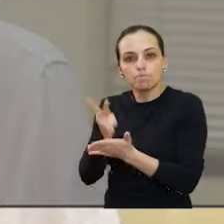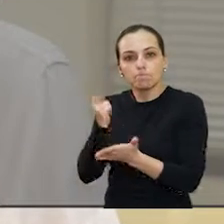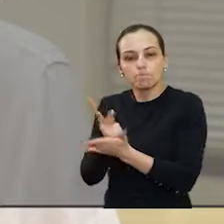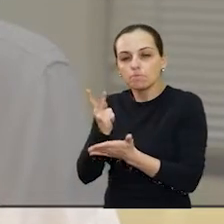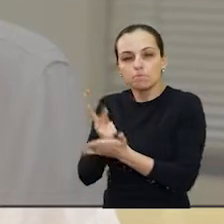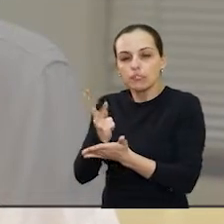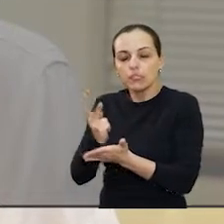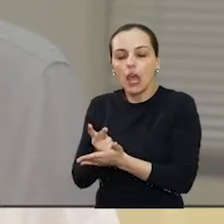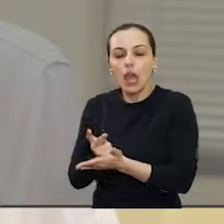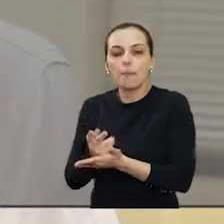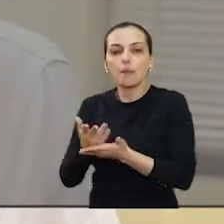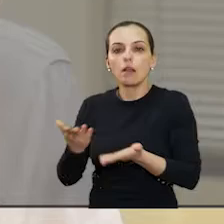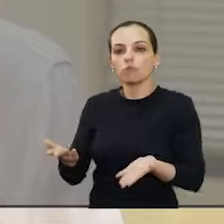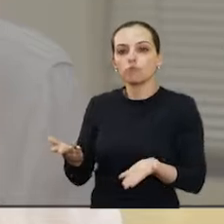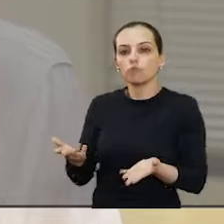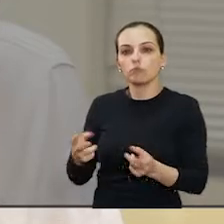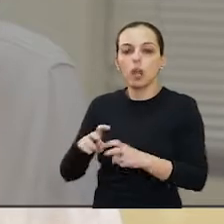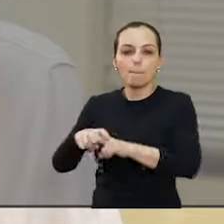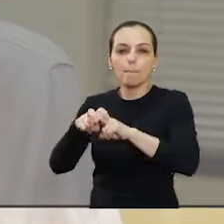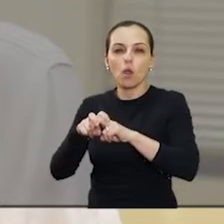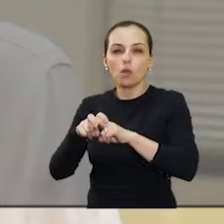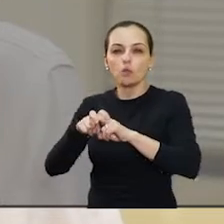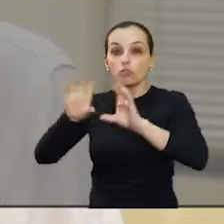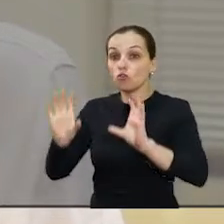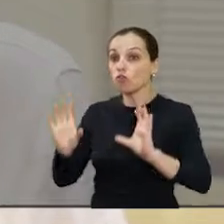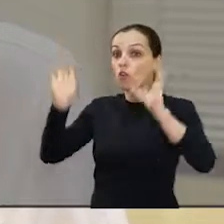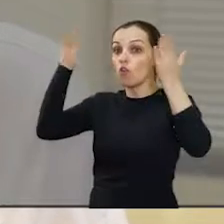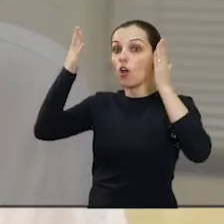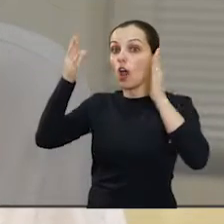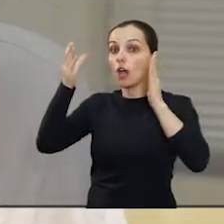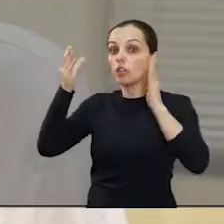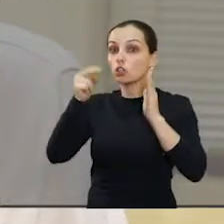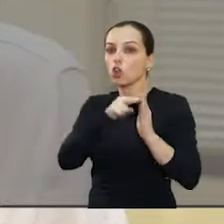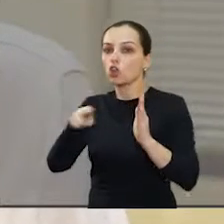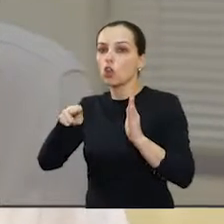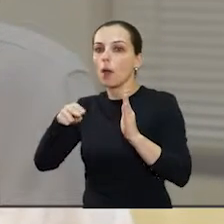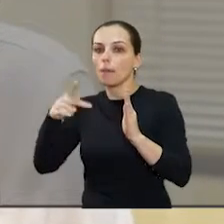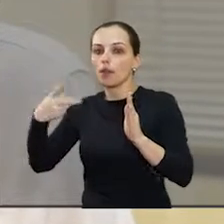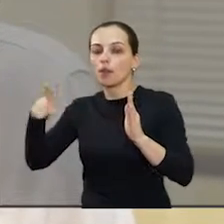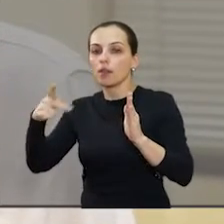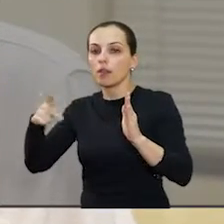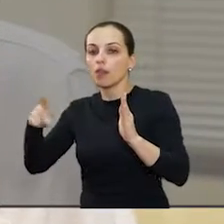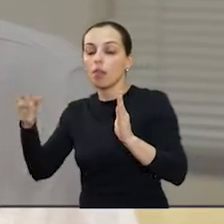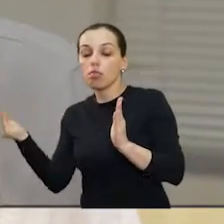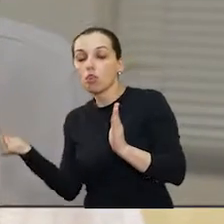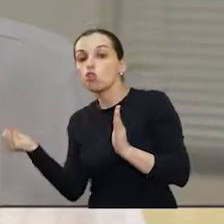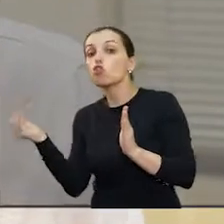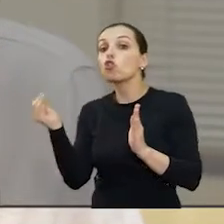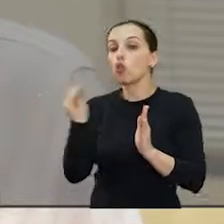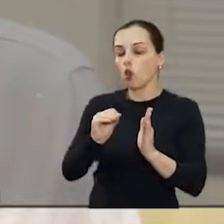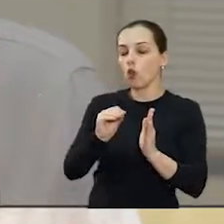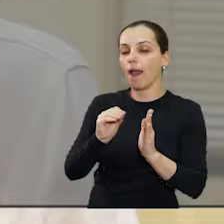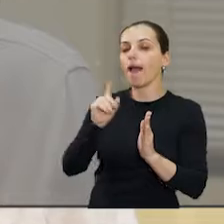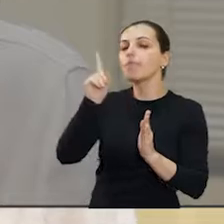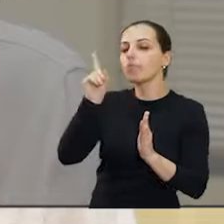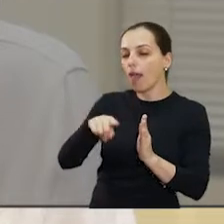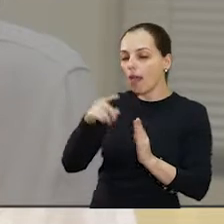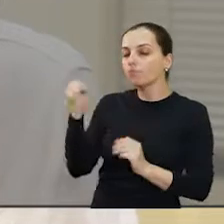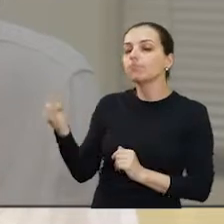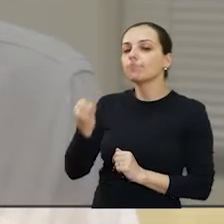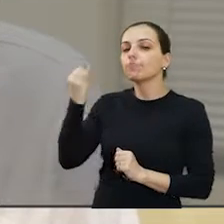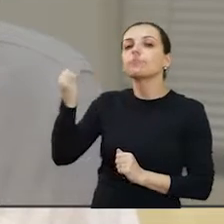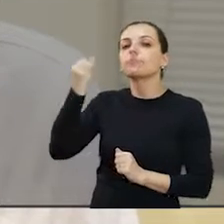sobre a memória, sobre a história, e que pensava a Araraquara com toda a integridade possível. Então, eu acho que é sempre muito